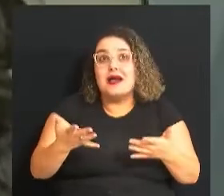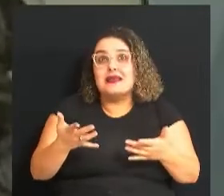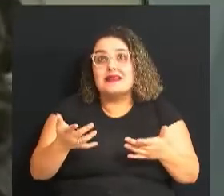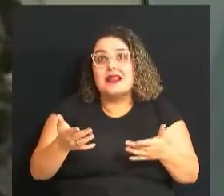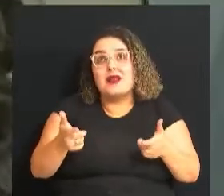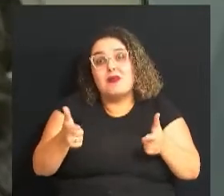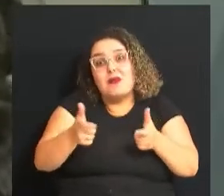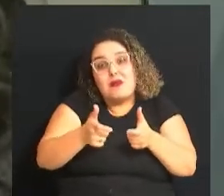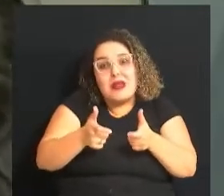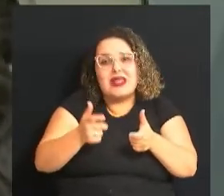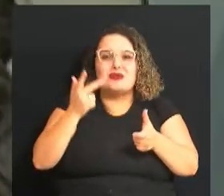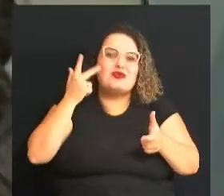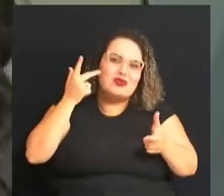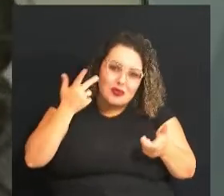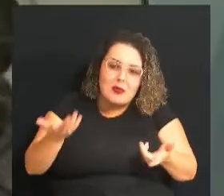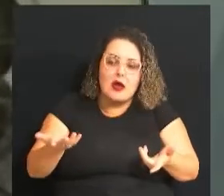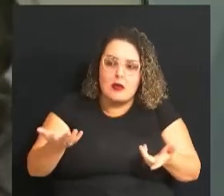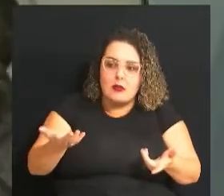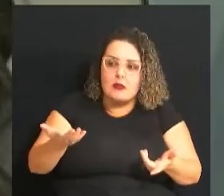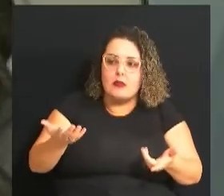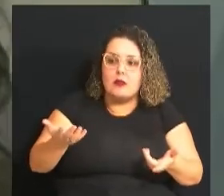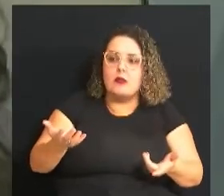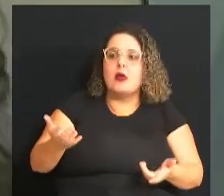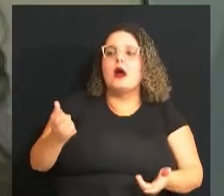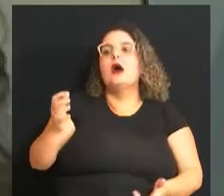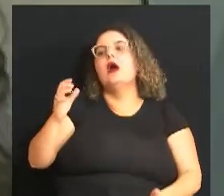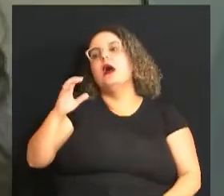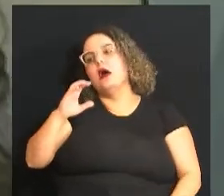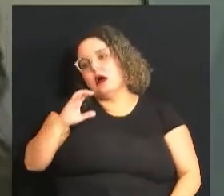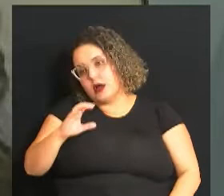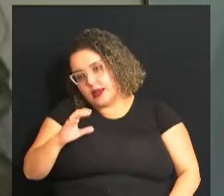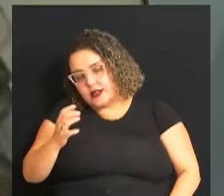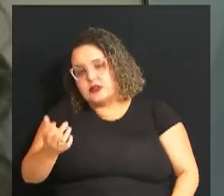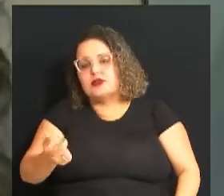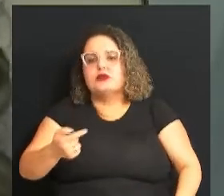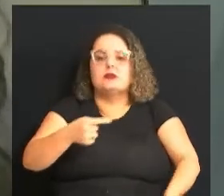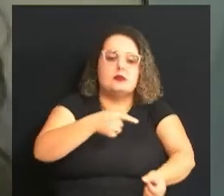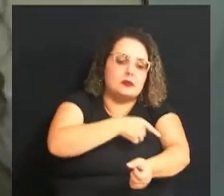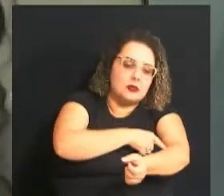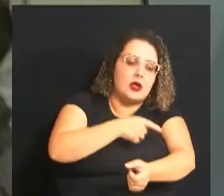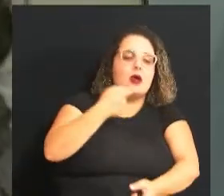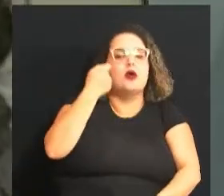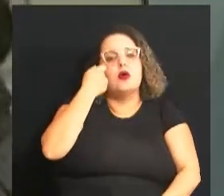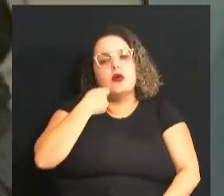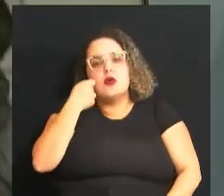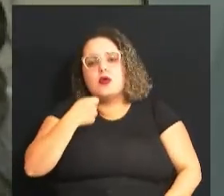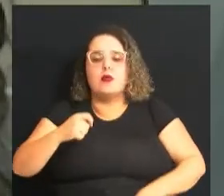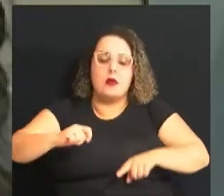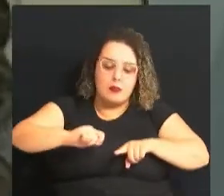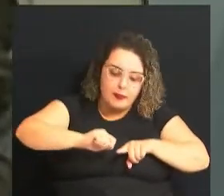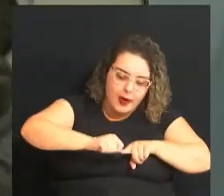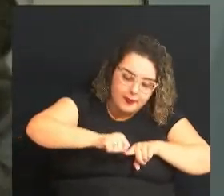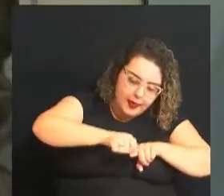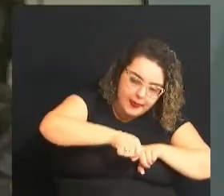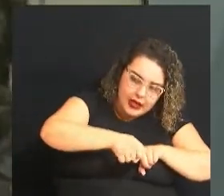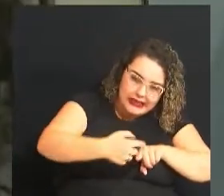hepatite C é mais mesmo pelo compartilhamento de agulhas, perfuro-cortantes, alicates,